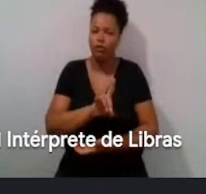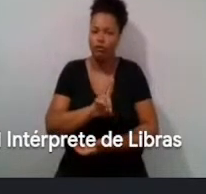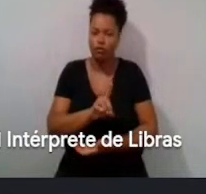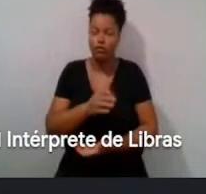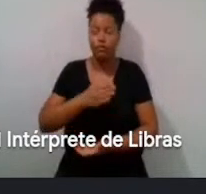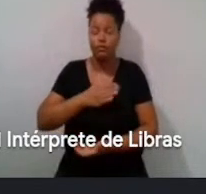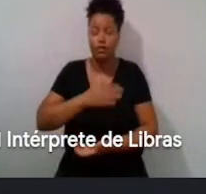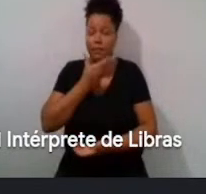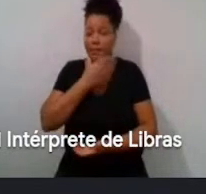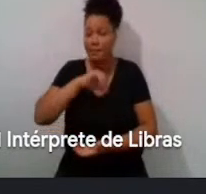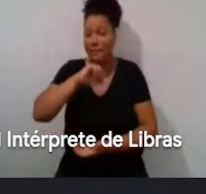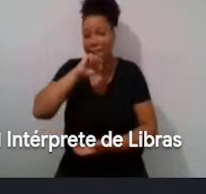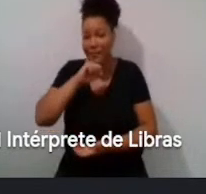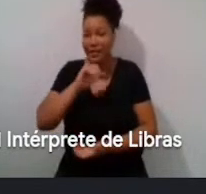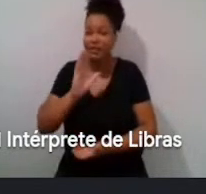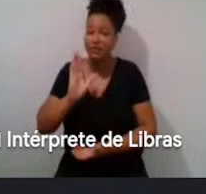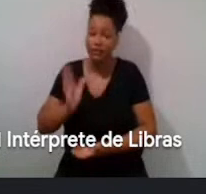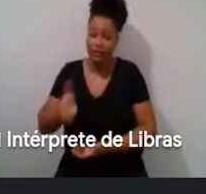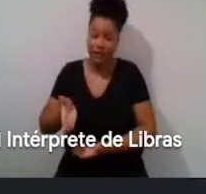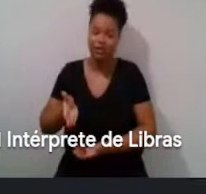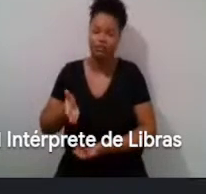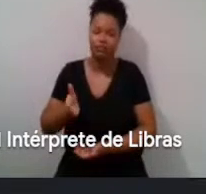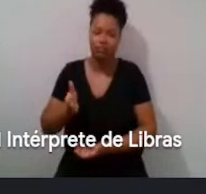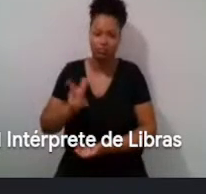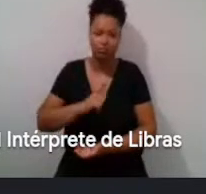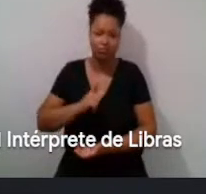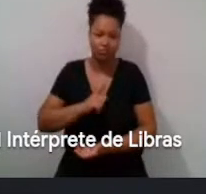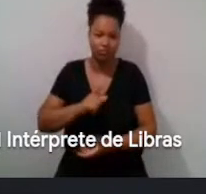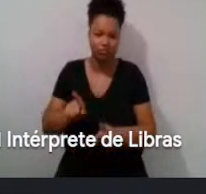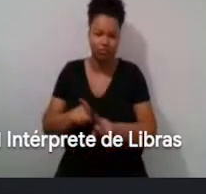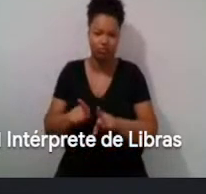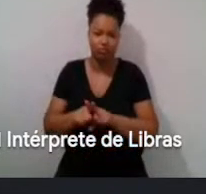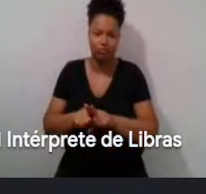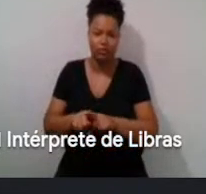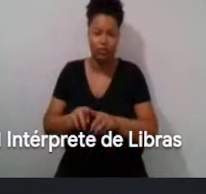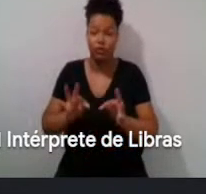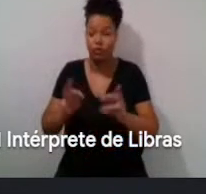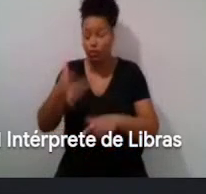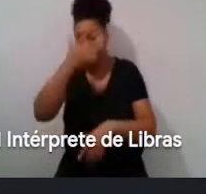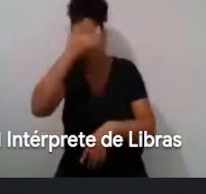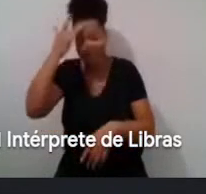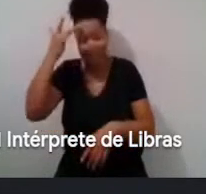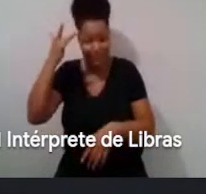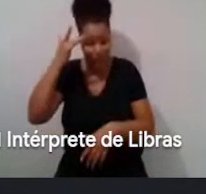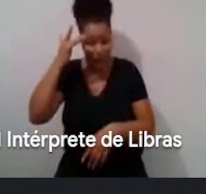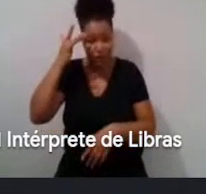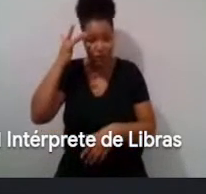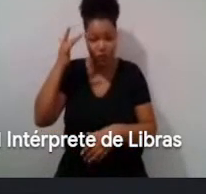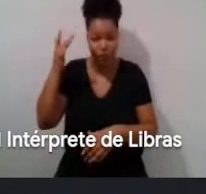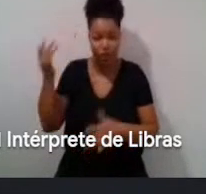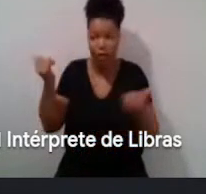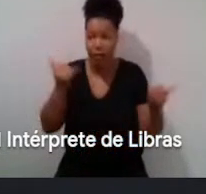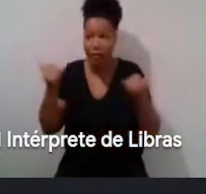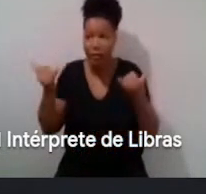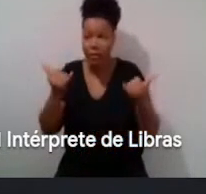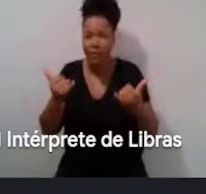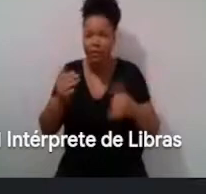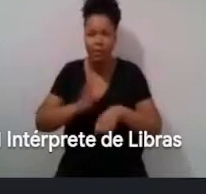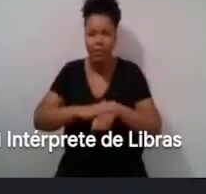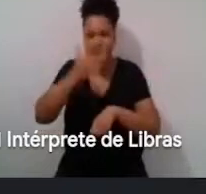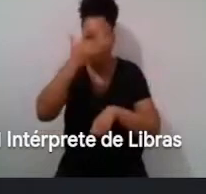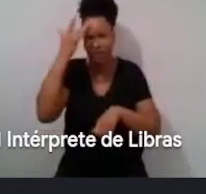teve, assim, todo mundo que a gente vê falando, mais pessoas foram